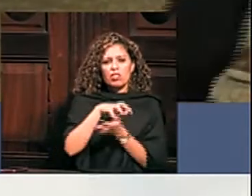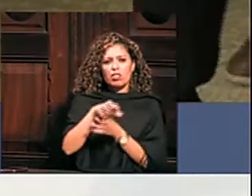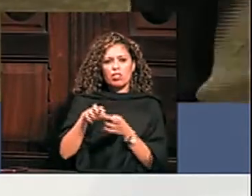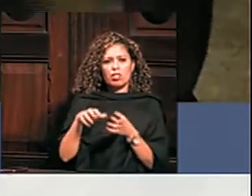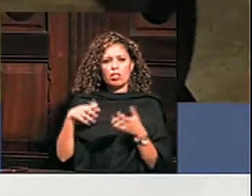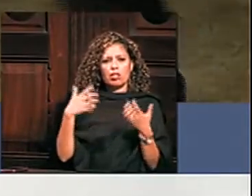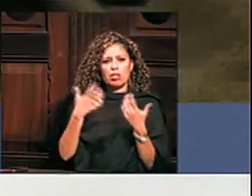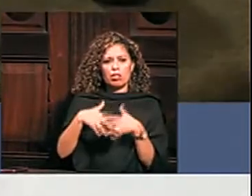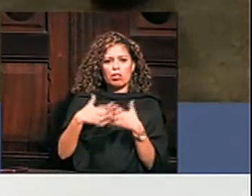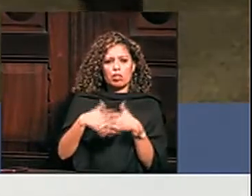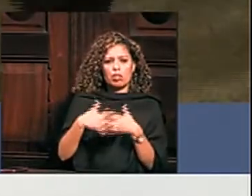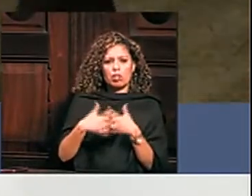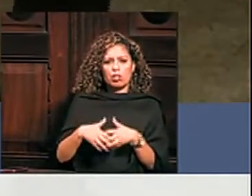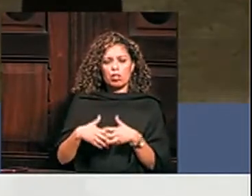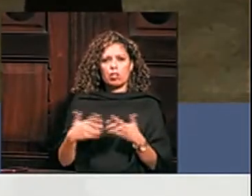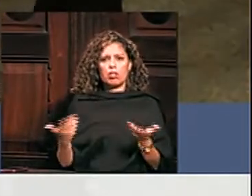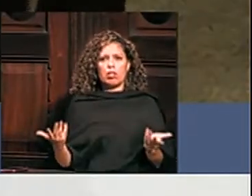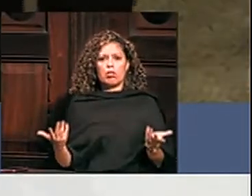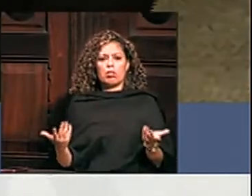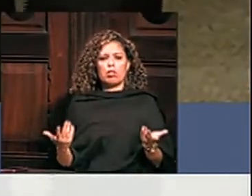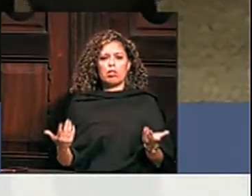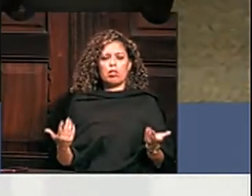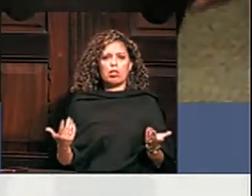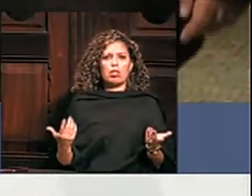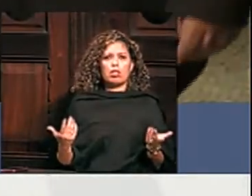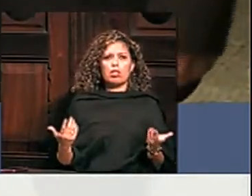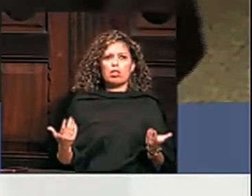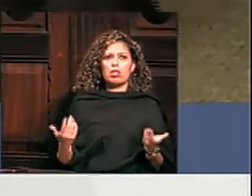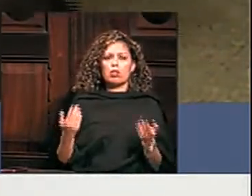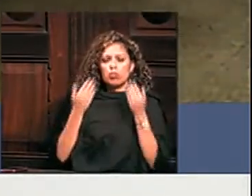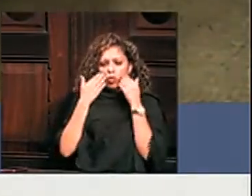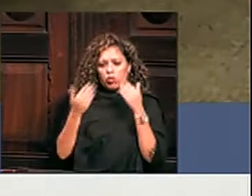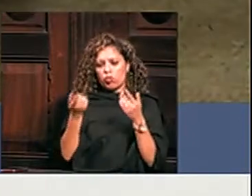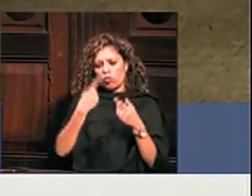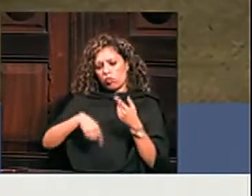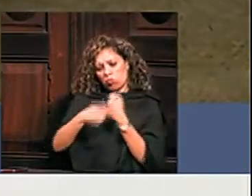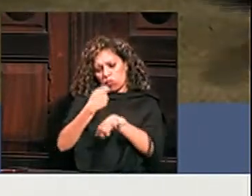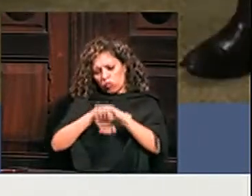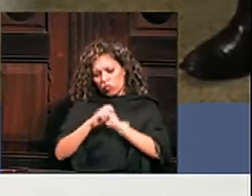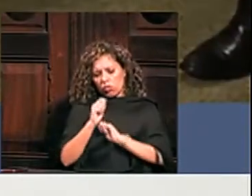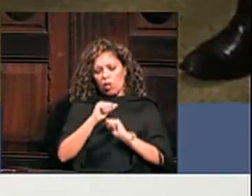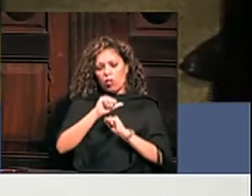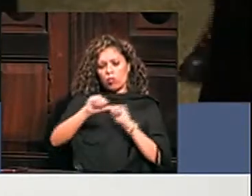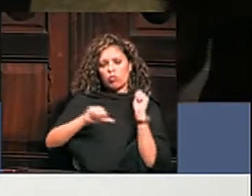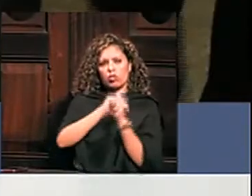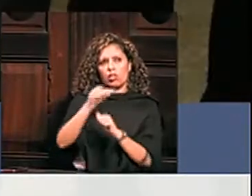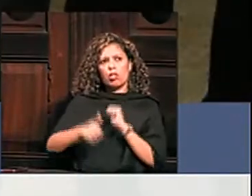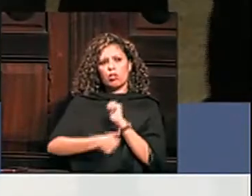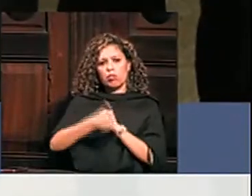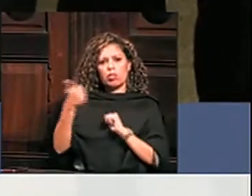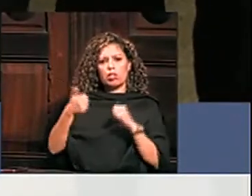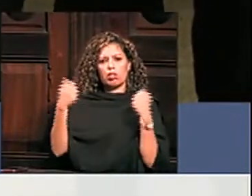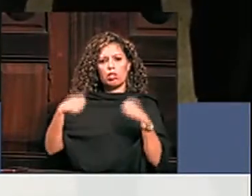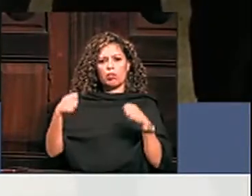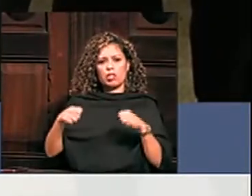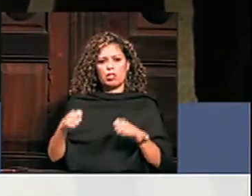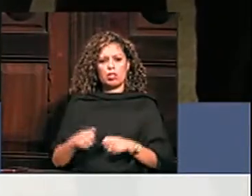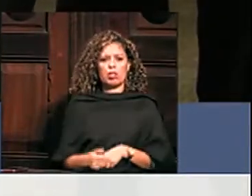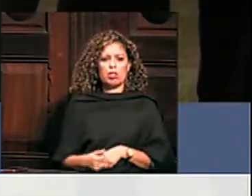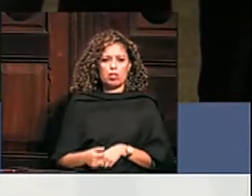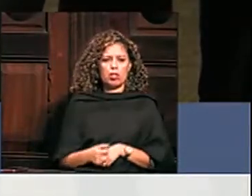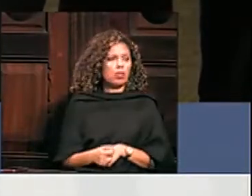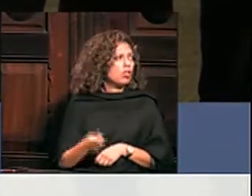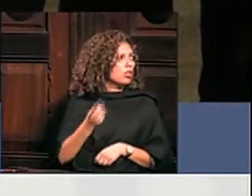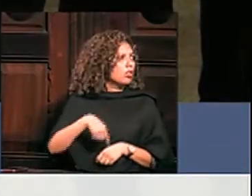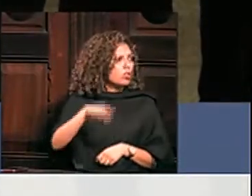mais e vai permitir com que a nossa economia possa ser resgatada, porque isso vai permitir o aumento